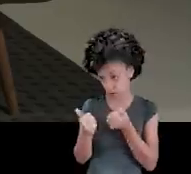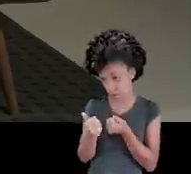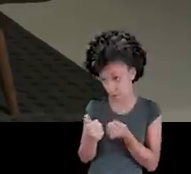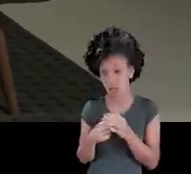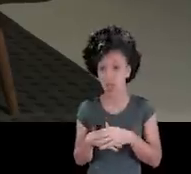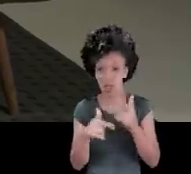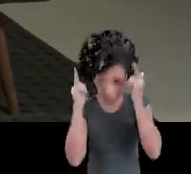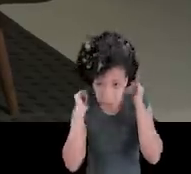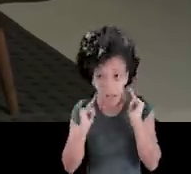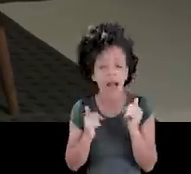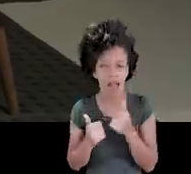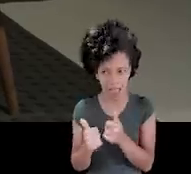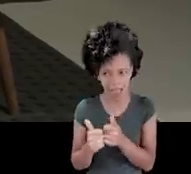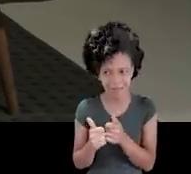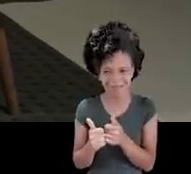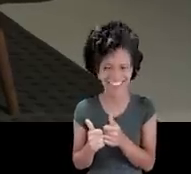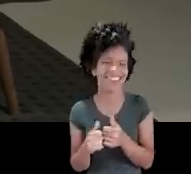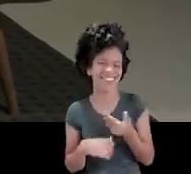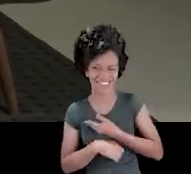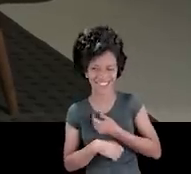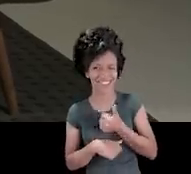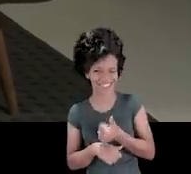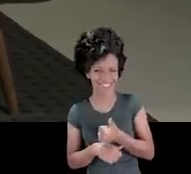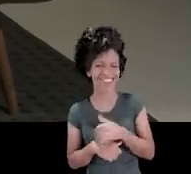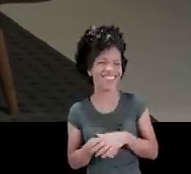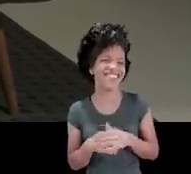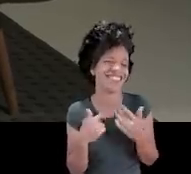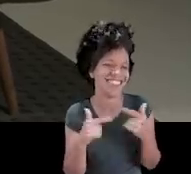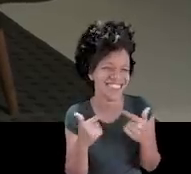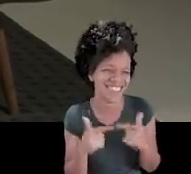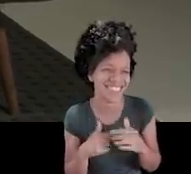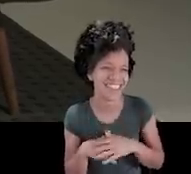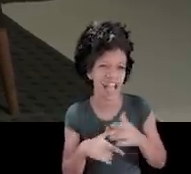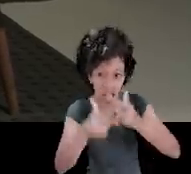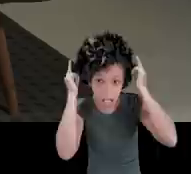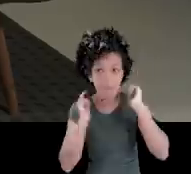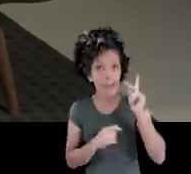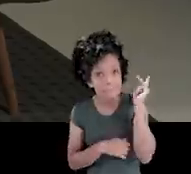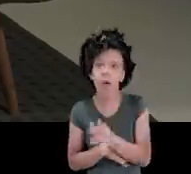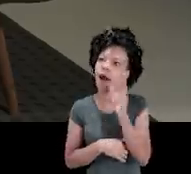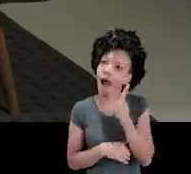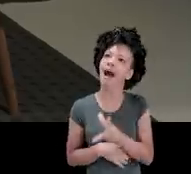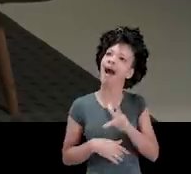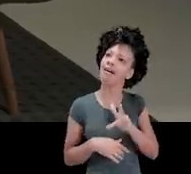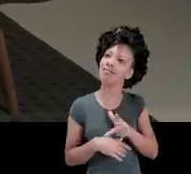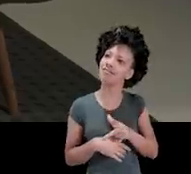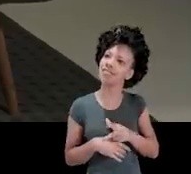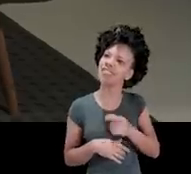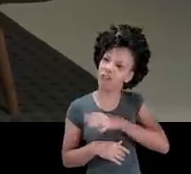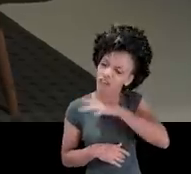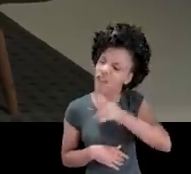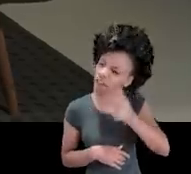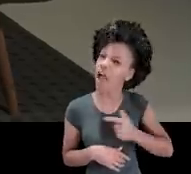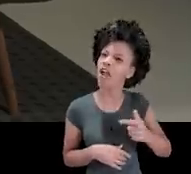nome é Marcos. Fala uma parada. Raspa essa porra, cara. Você já ouviu ridículo. Você já